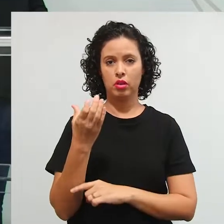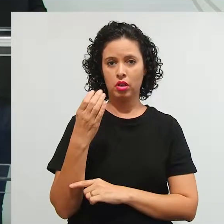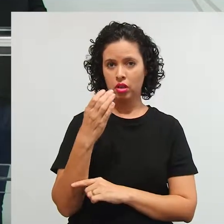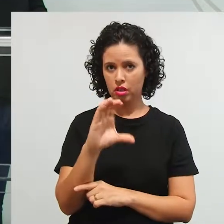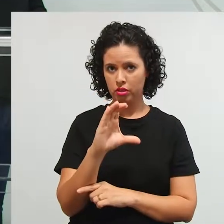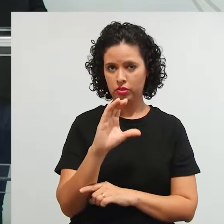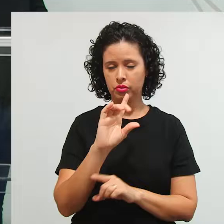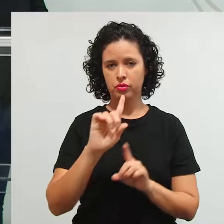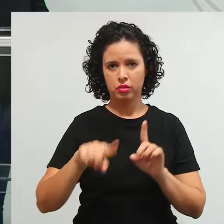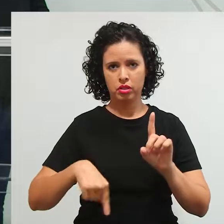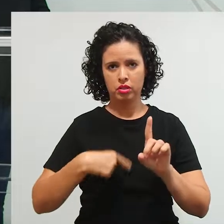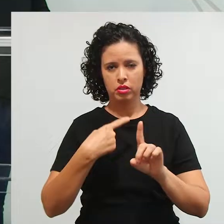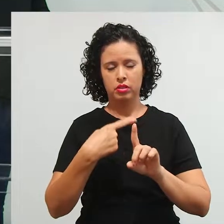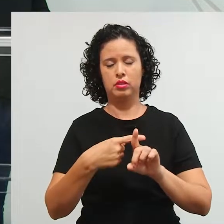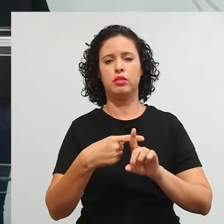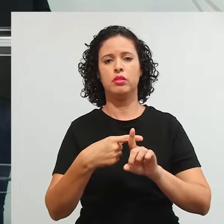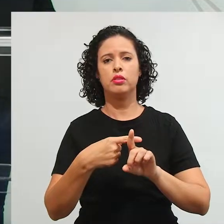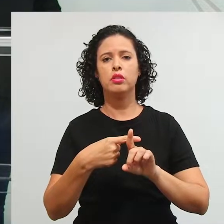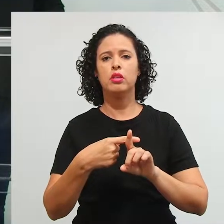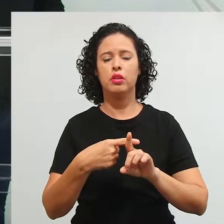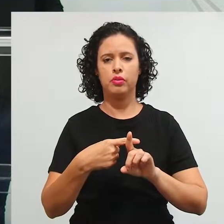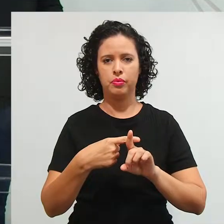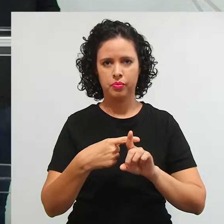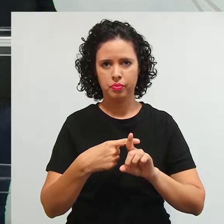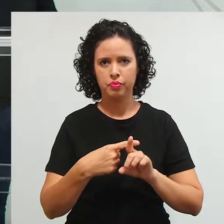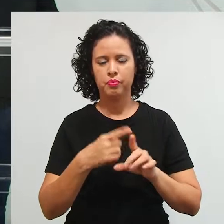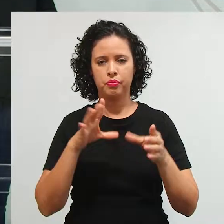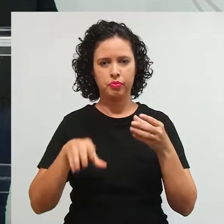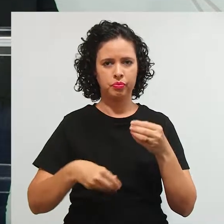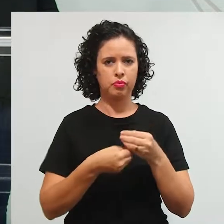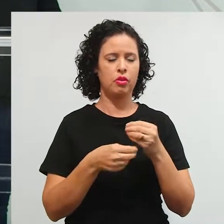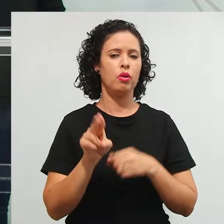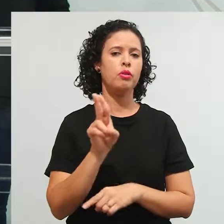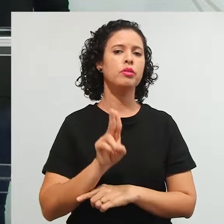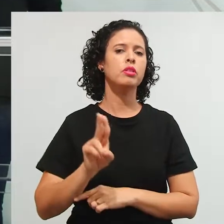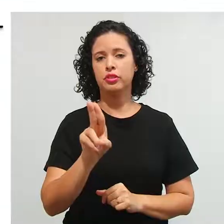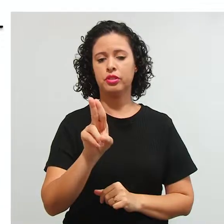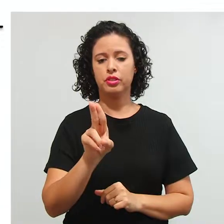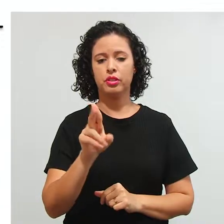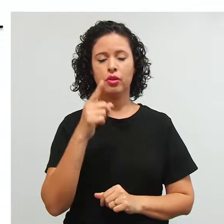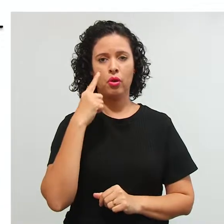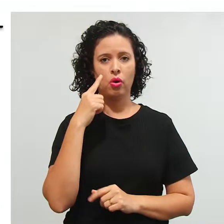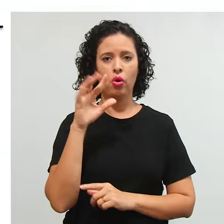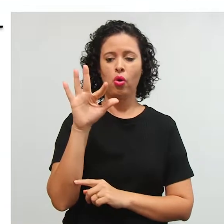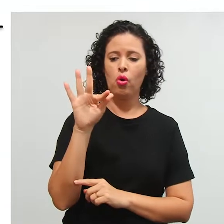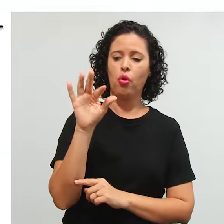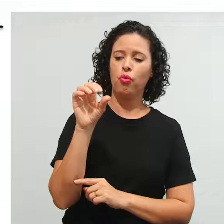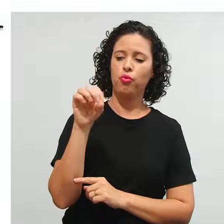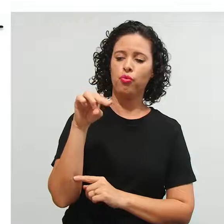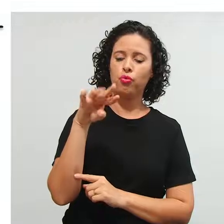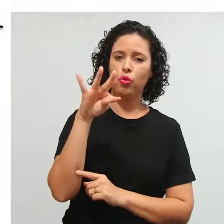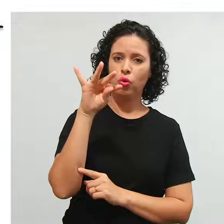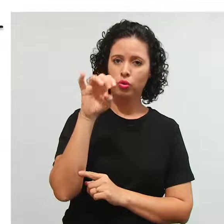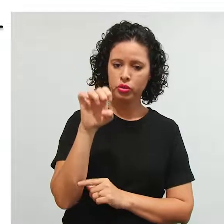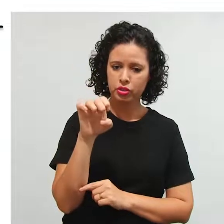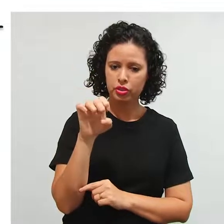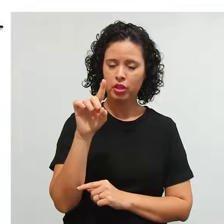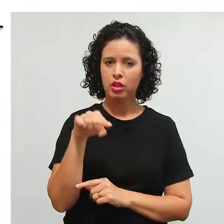crédito adicional suplementar utilizando como fonte excesso